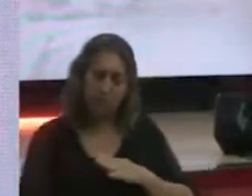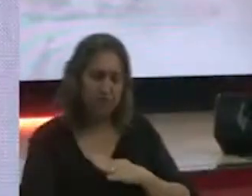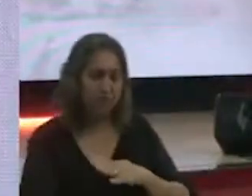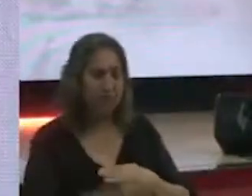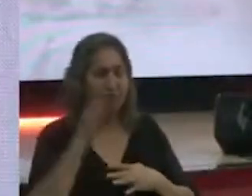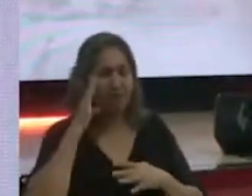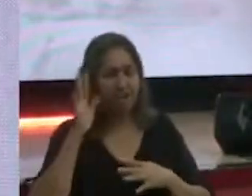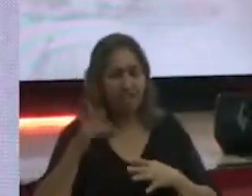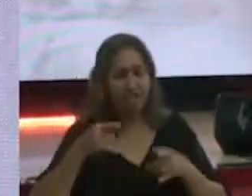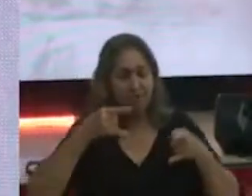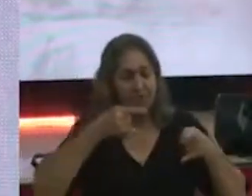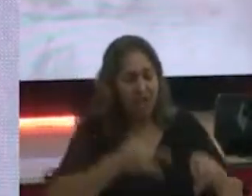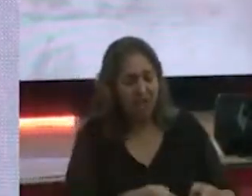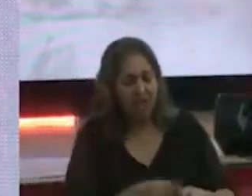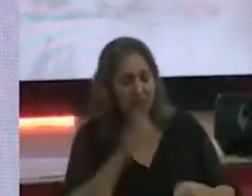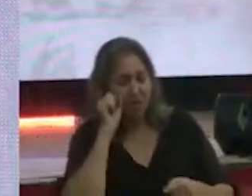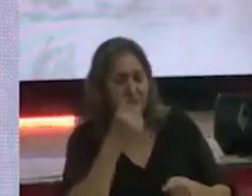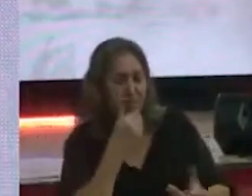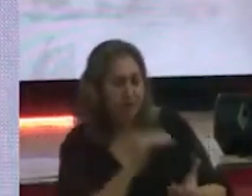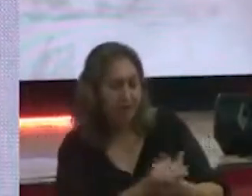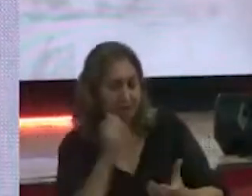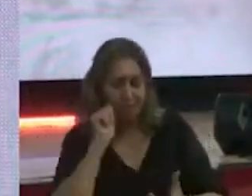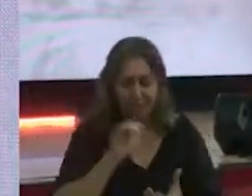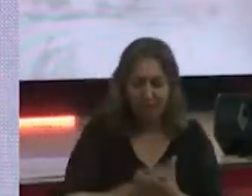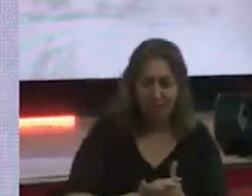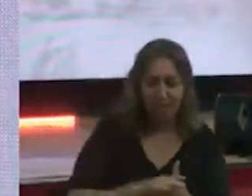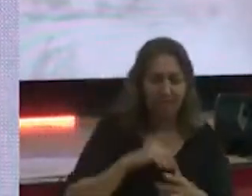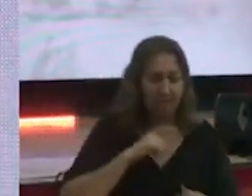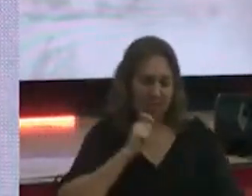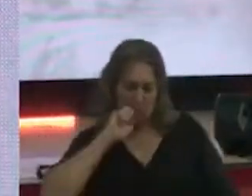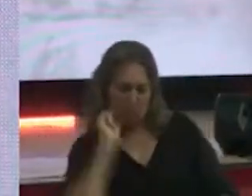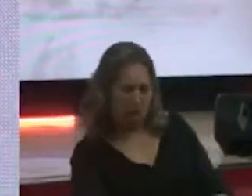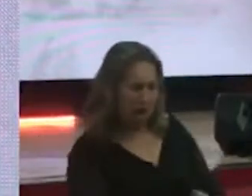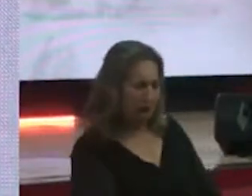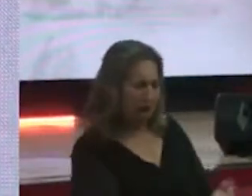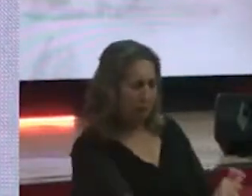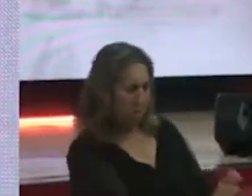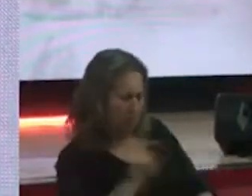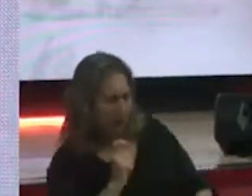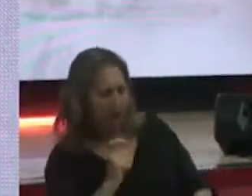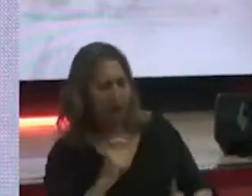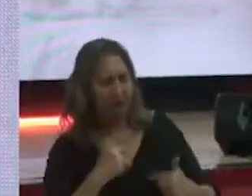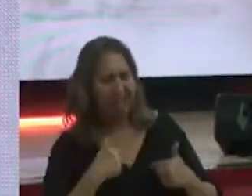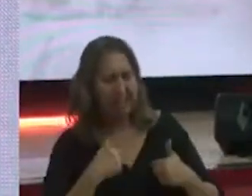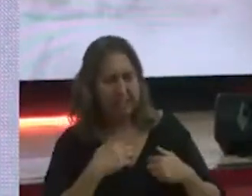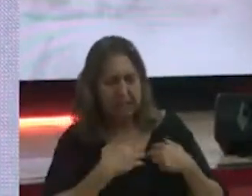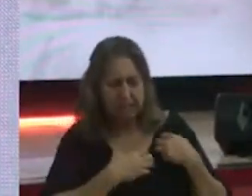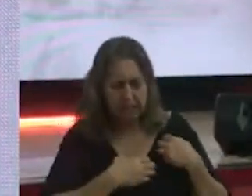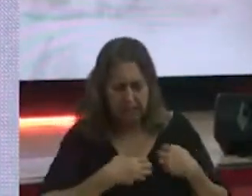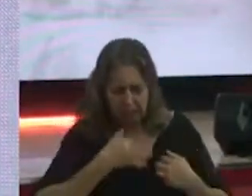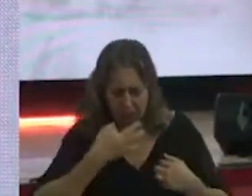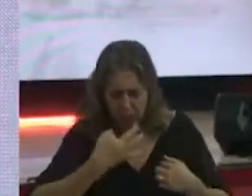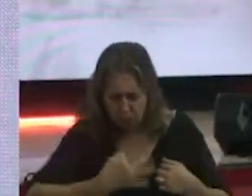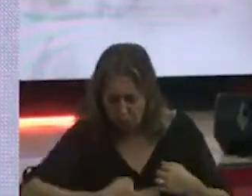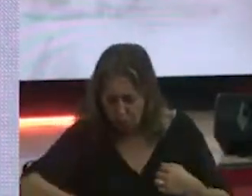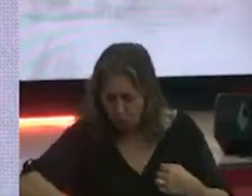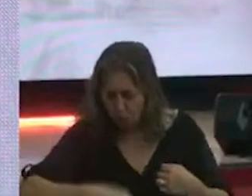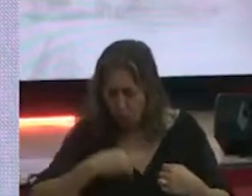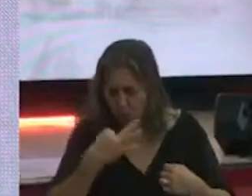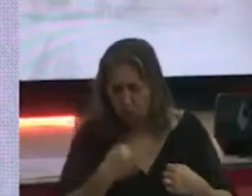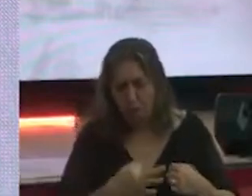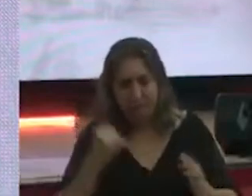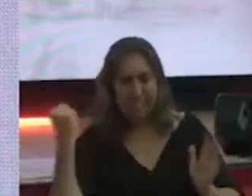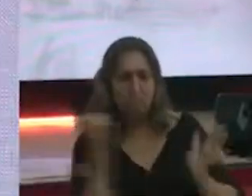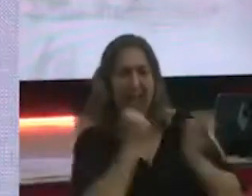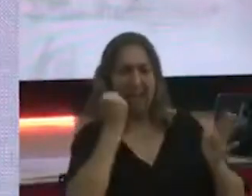ferida de quem tem o seu sobrenome a ferida de quem tem o seu sangue ela dói Ela tatua